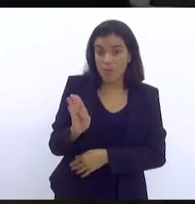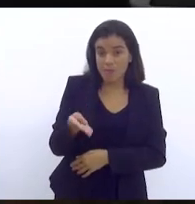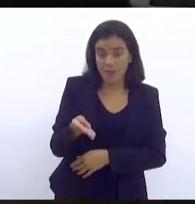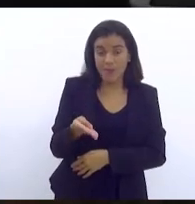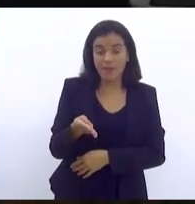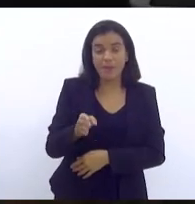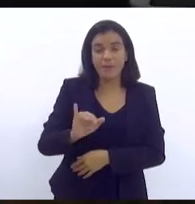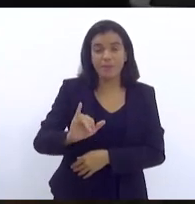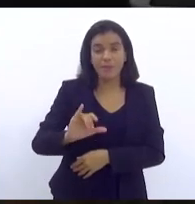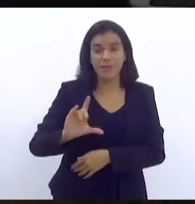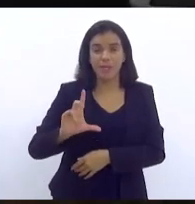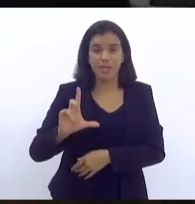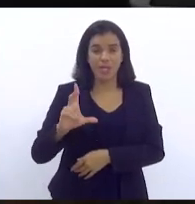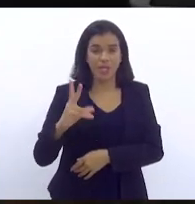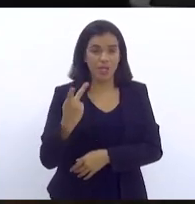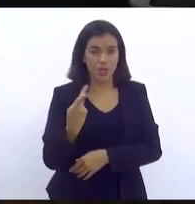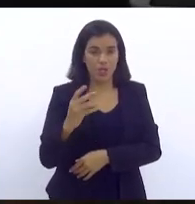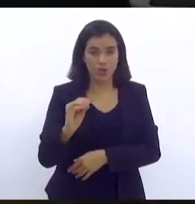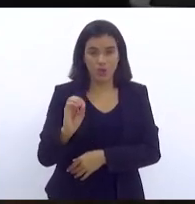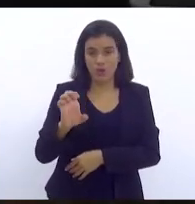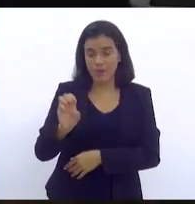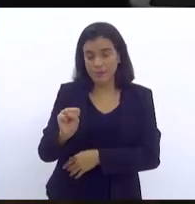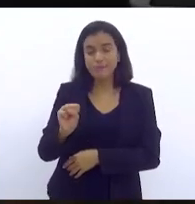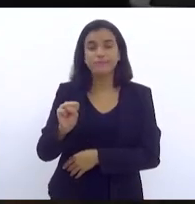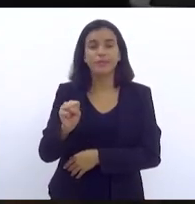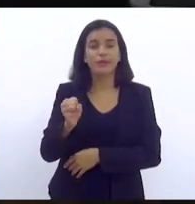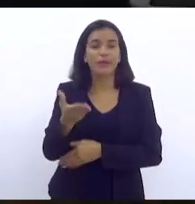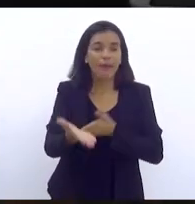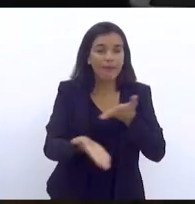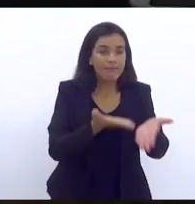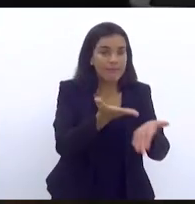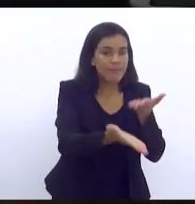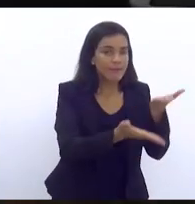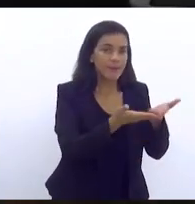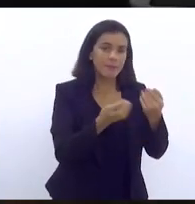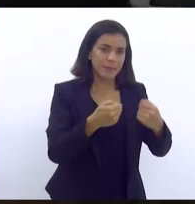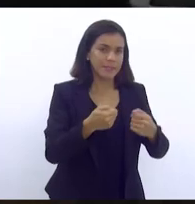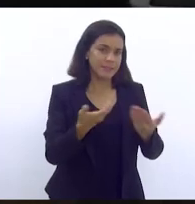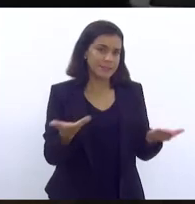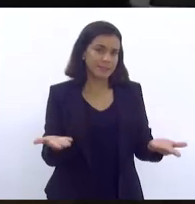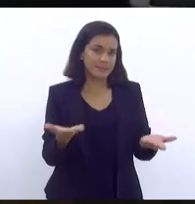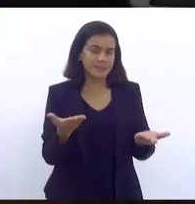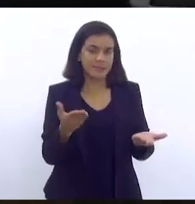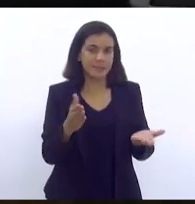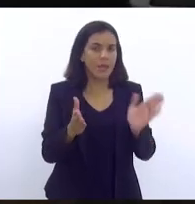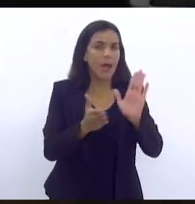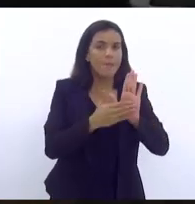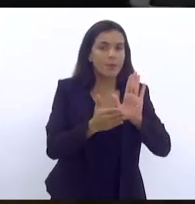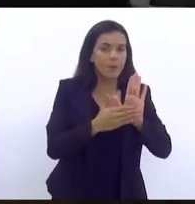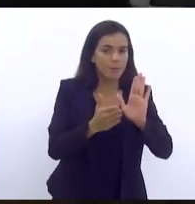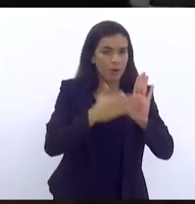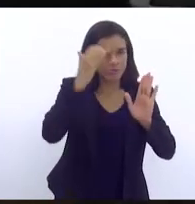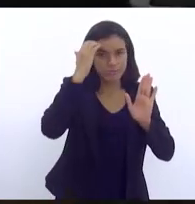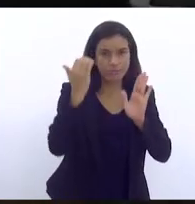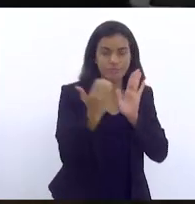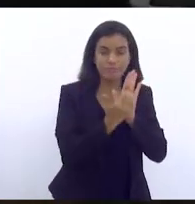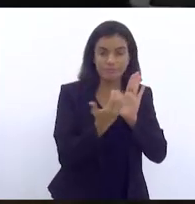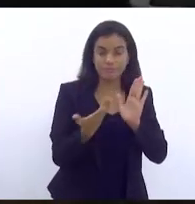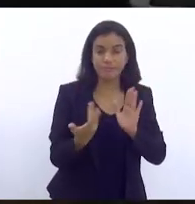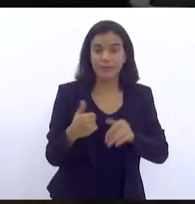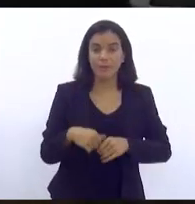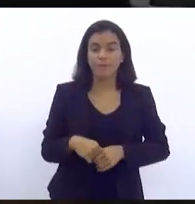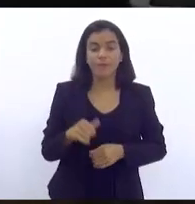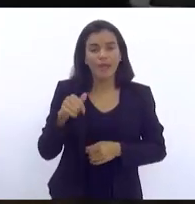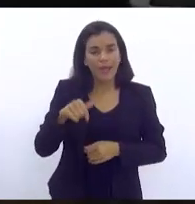que podia atender ao saneamento das pessoas tem que fazer juz ao que foi a proposição e ouvi muito aqui